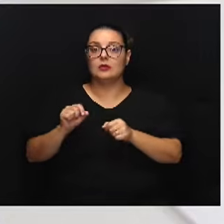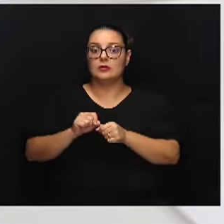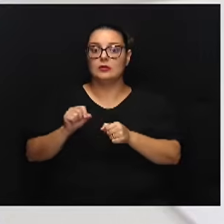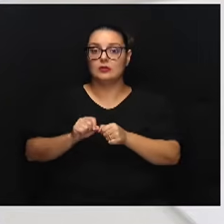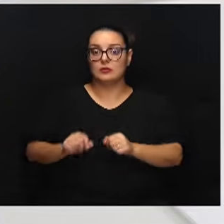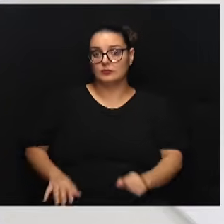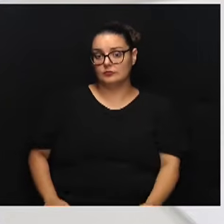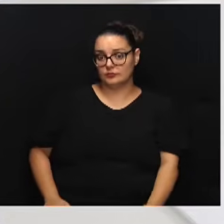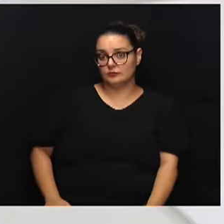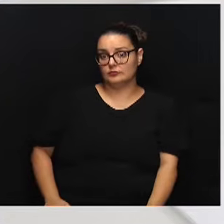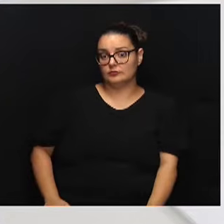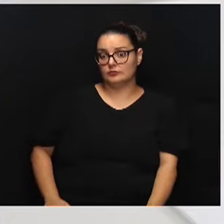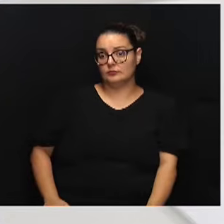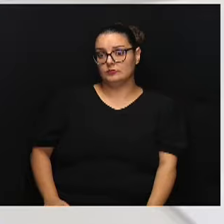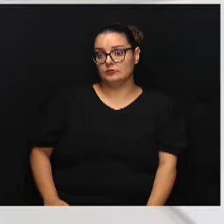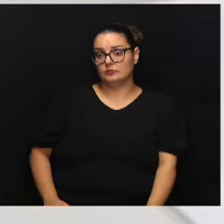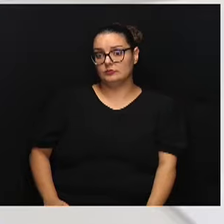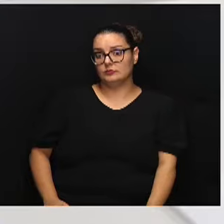vai fazer...